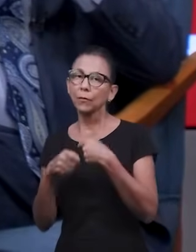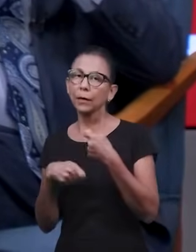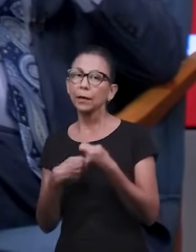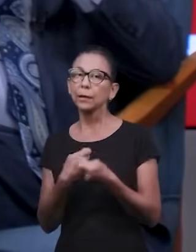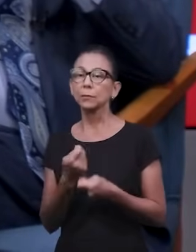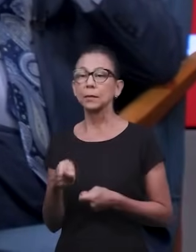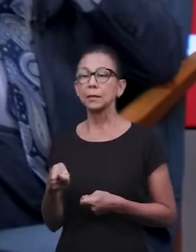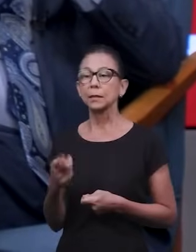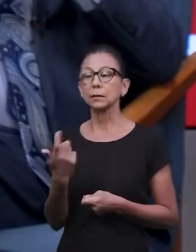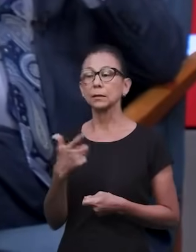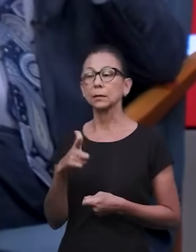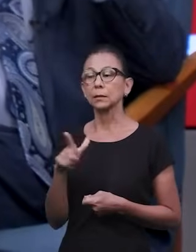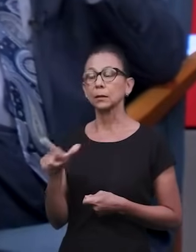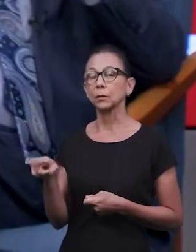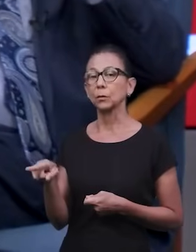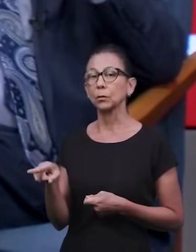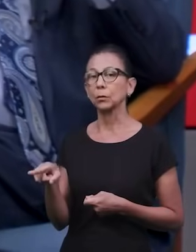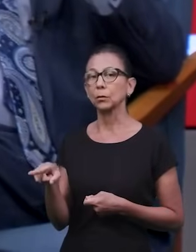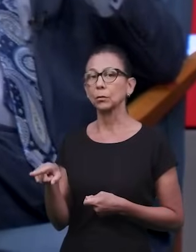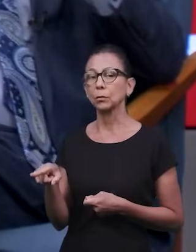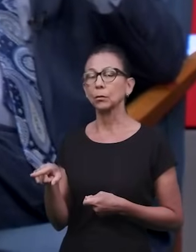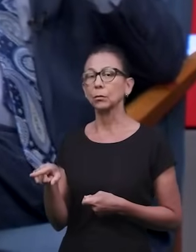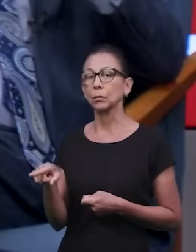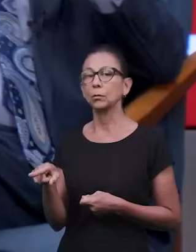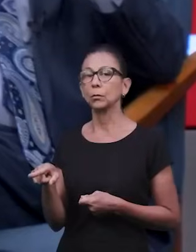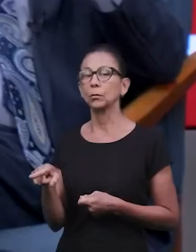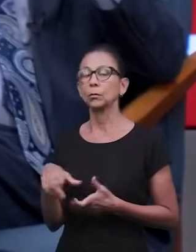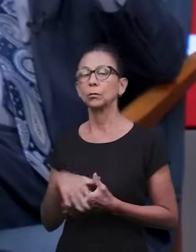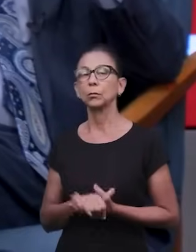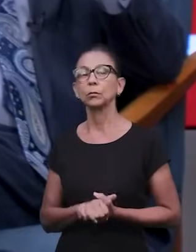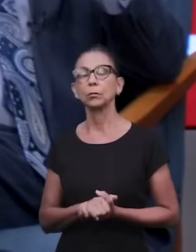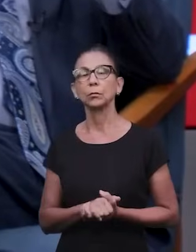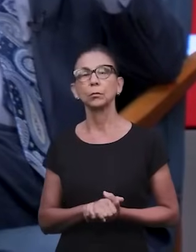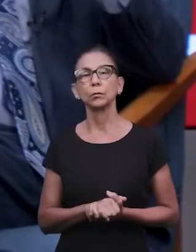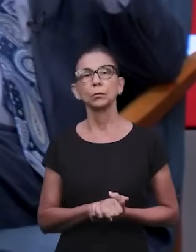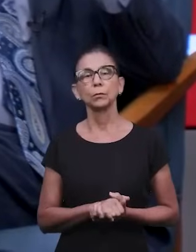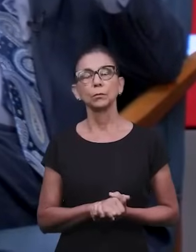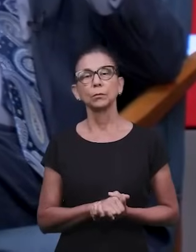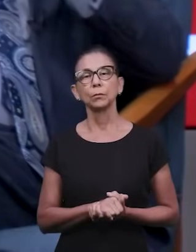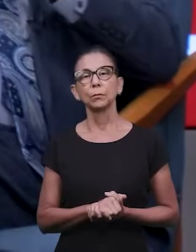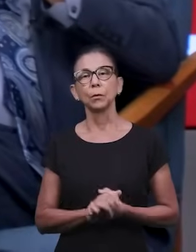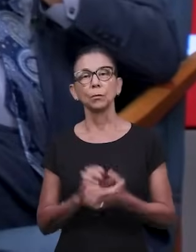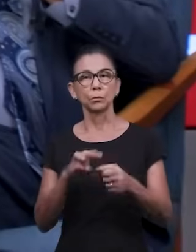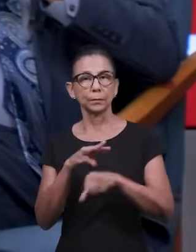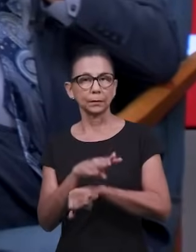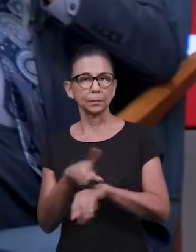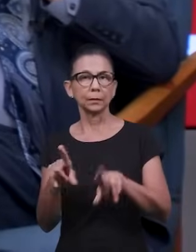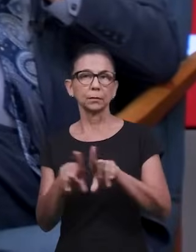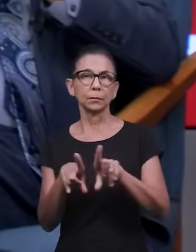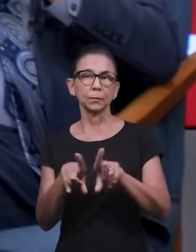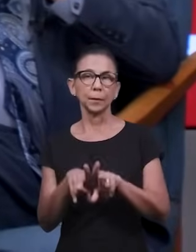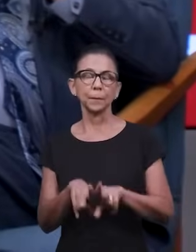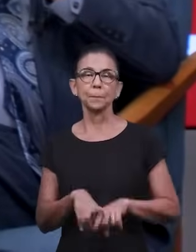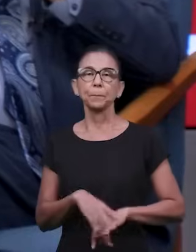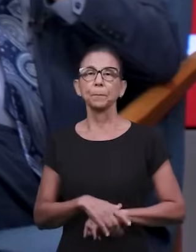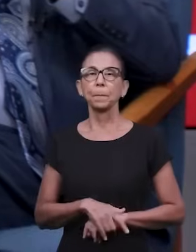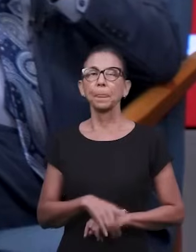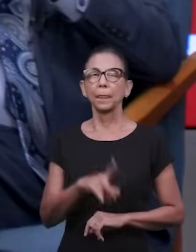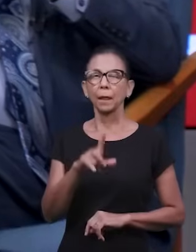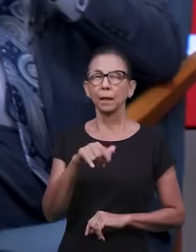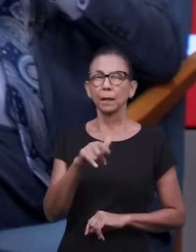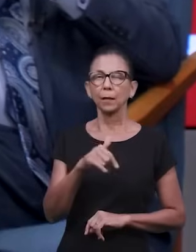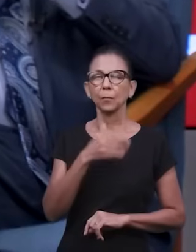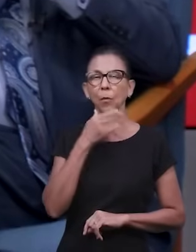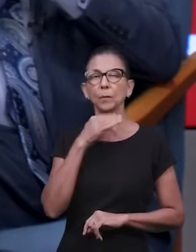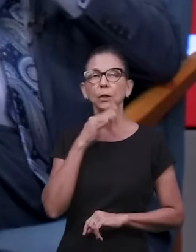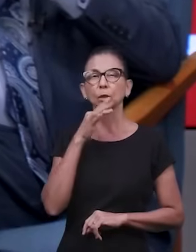Ministério né Vocês estão lembrados daquela experiência de Tomé teve que apalpar a mão que que é a mão